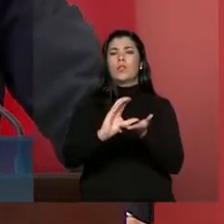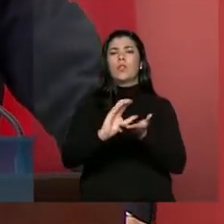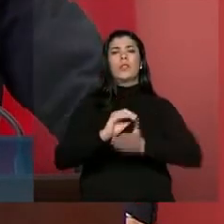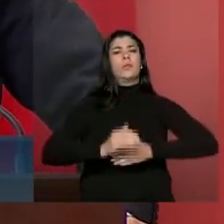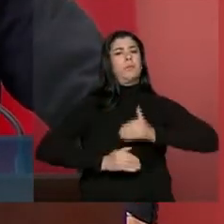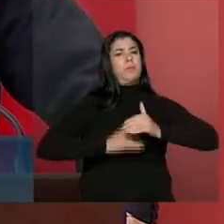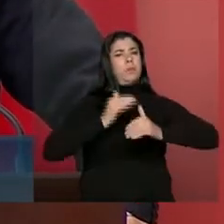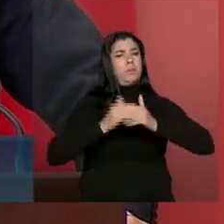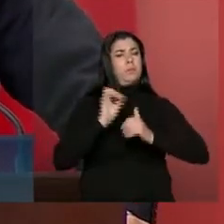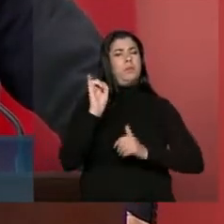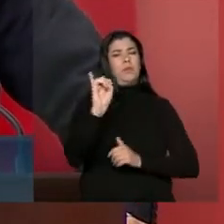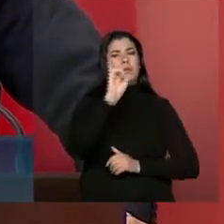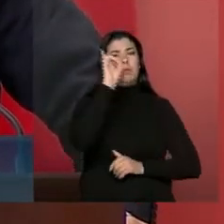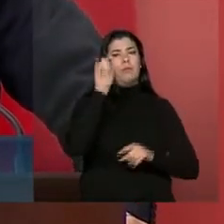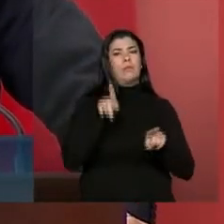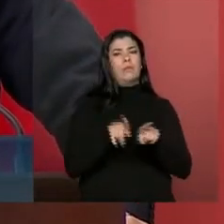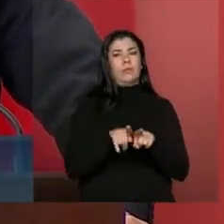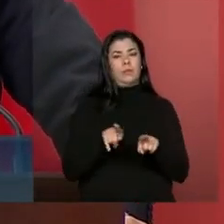desempenha um papel muito